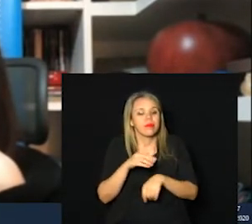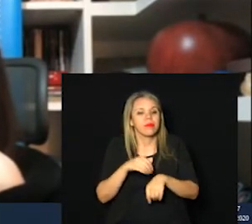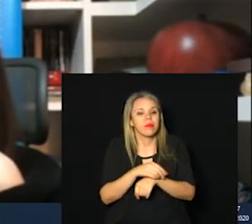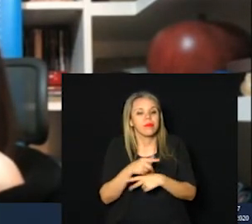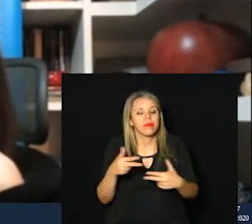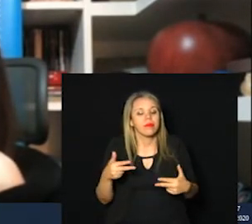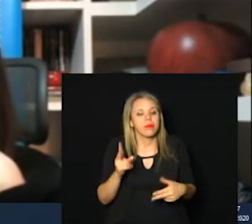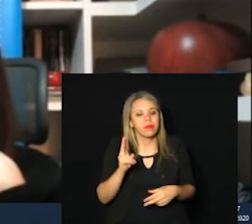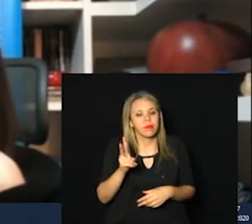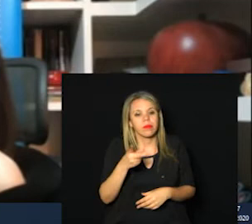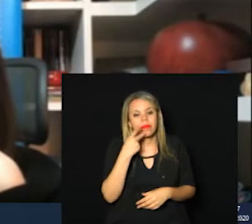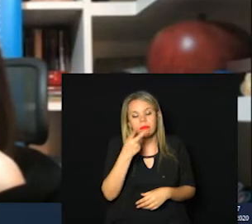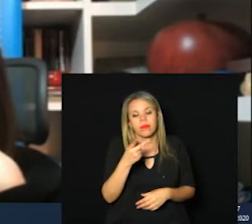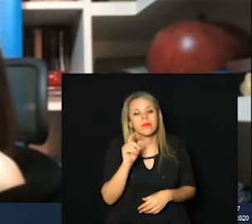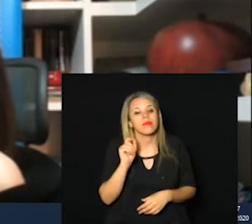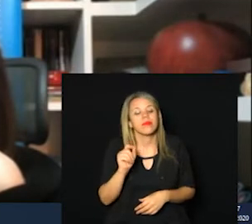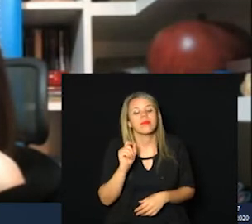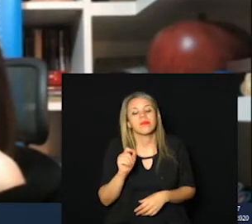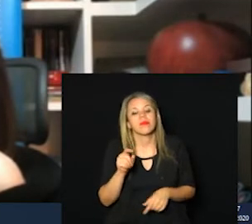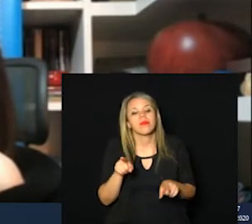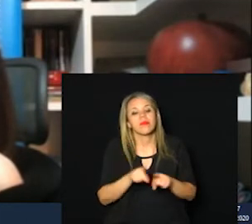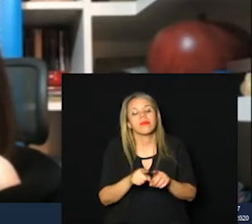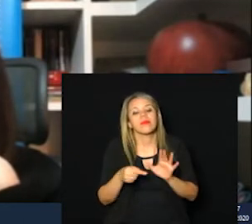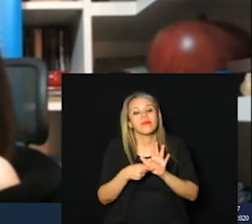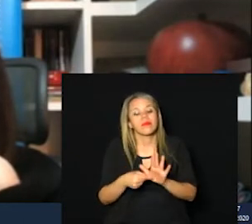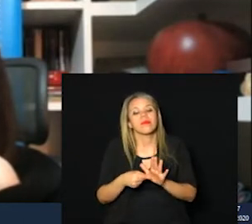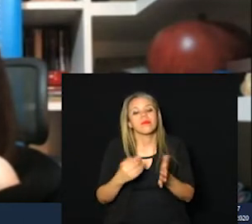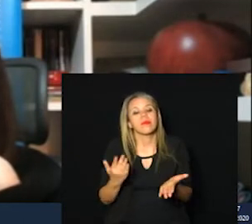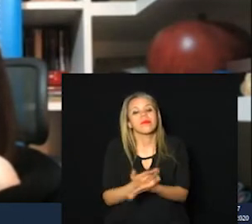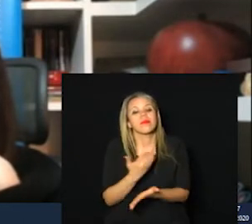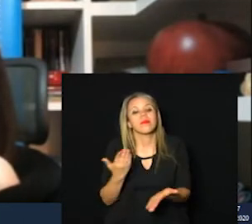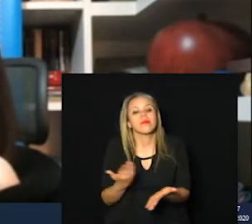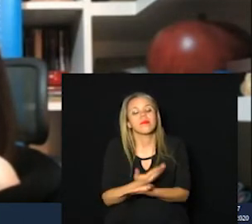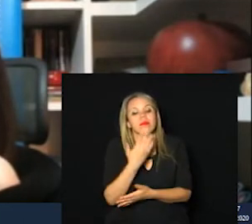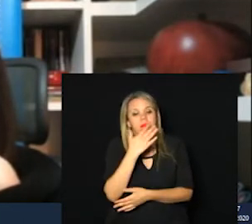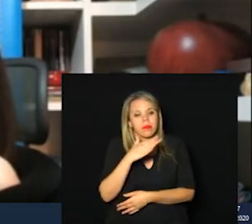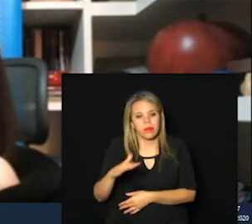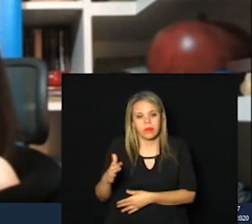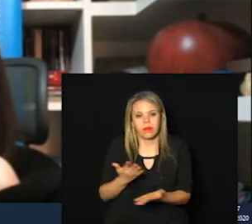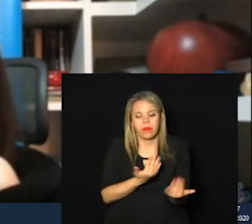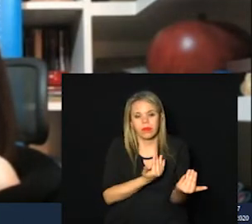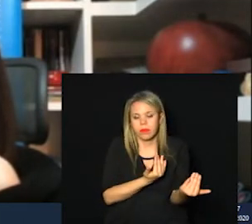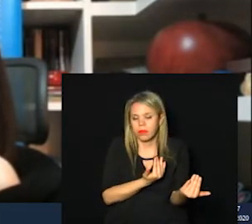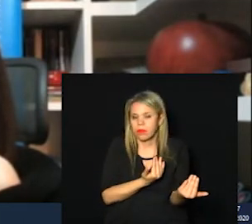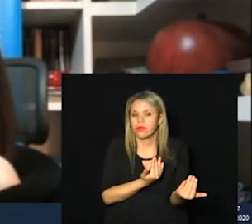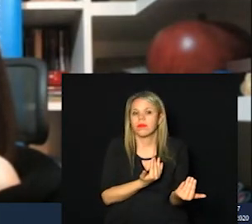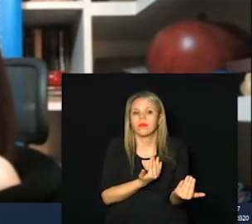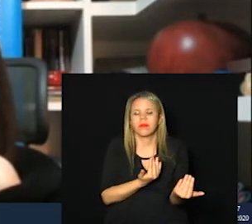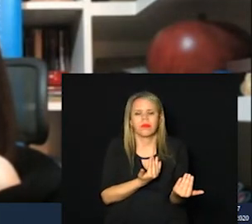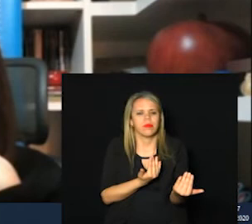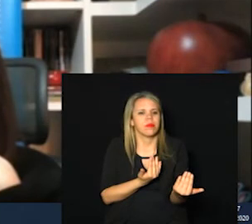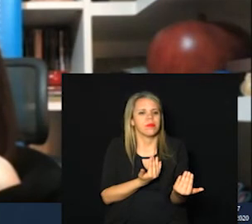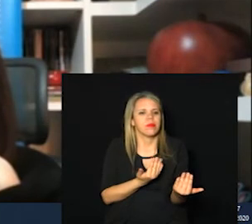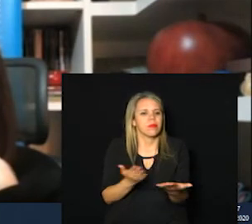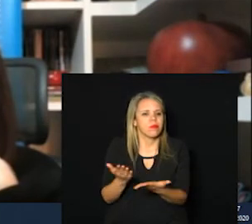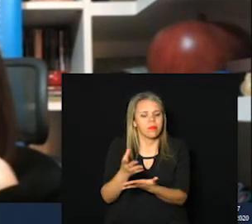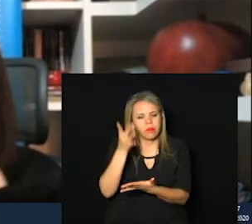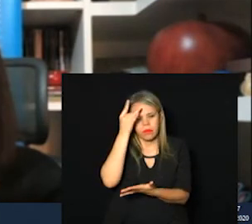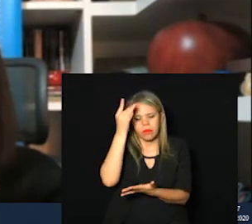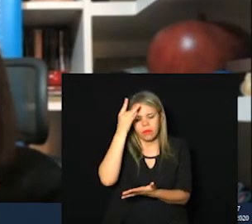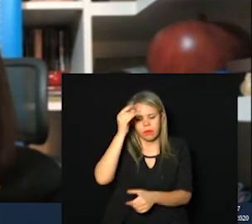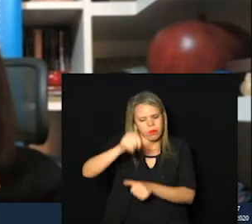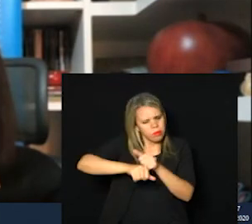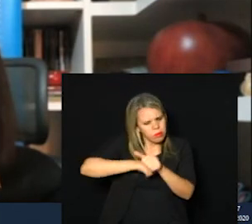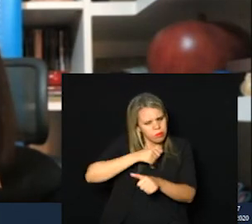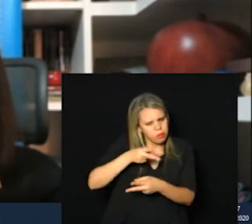eu sempre falo e eu também aponto no livro, né? As crianças, os jovens, eles são catalisadores de mudança